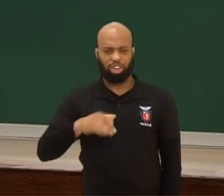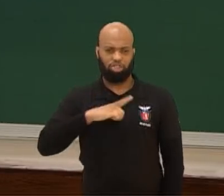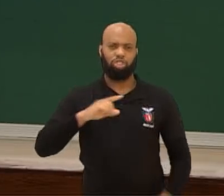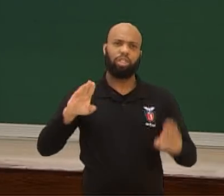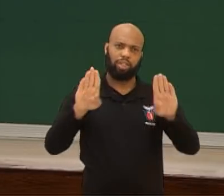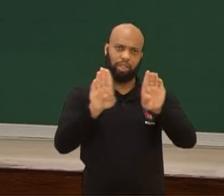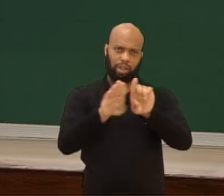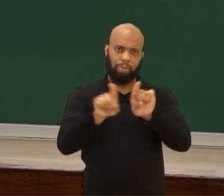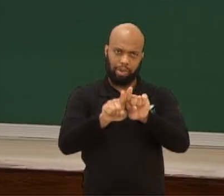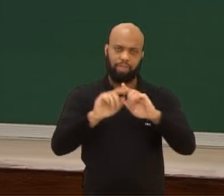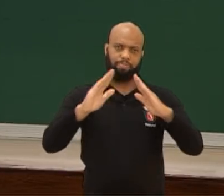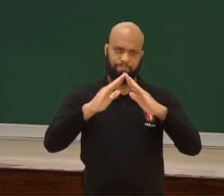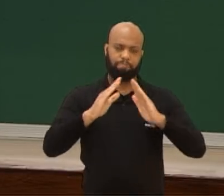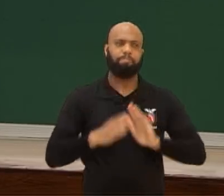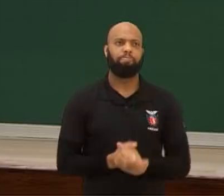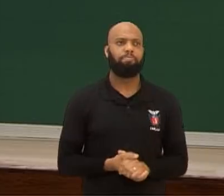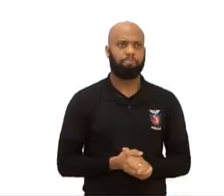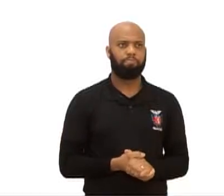casa.